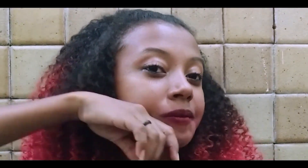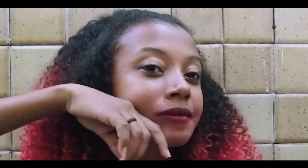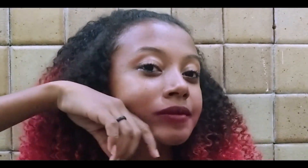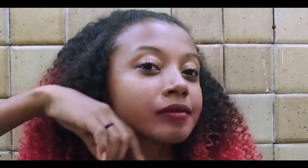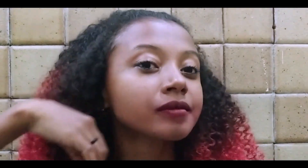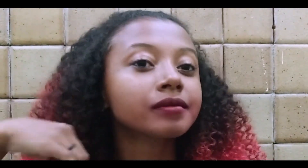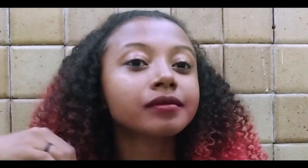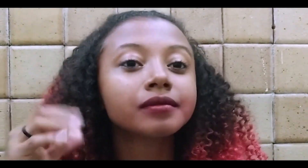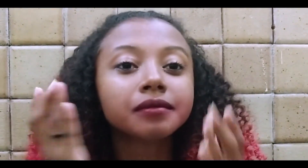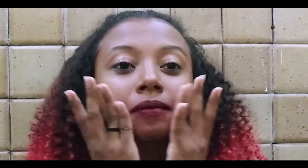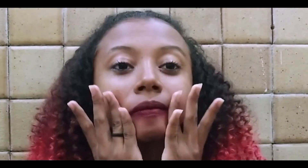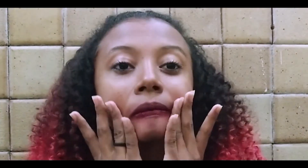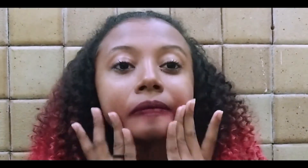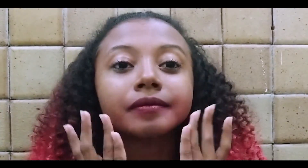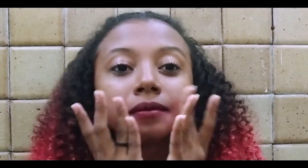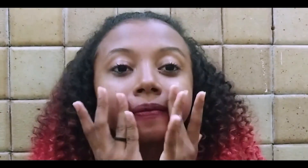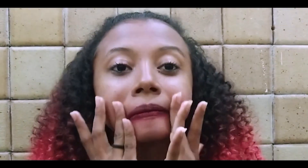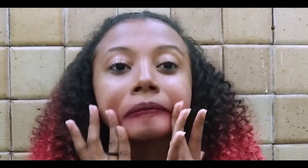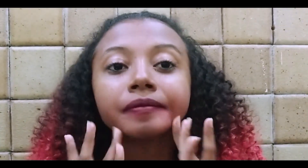desatinou,